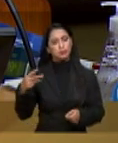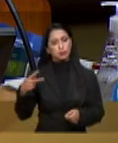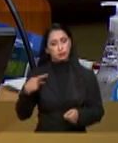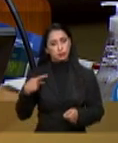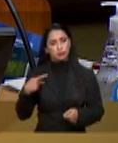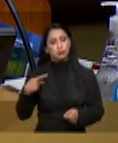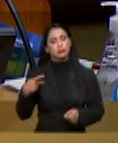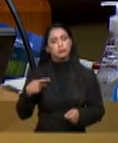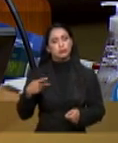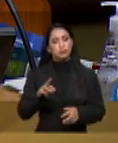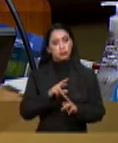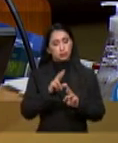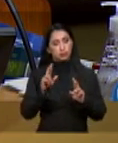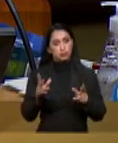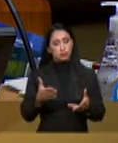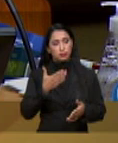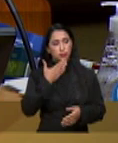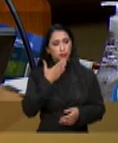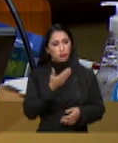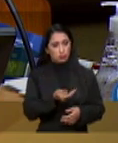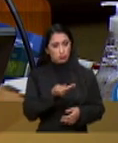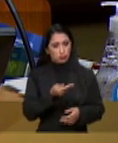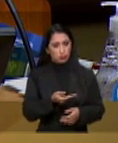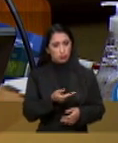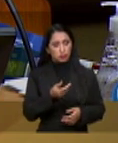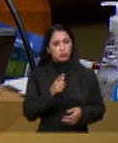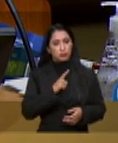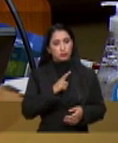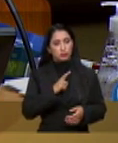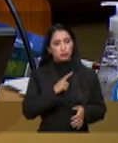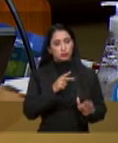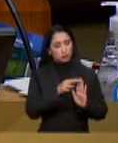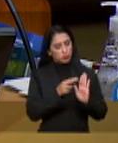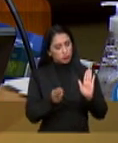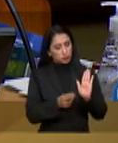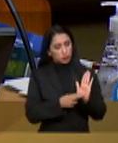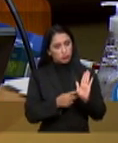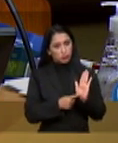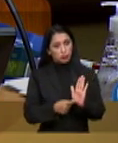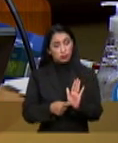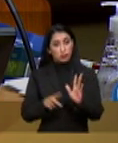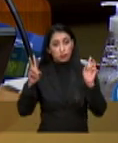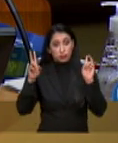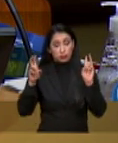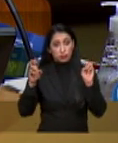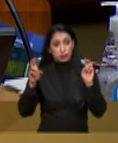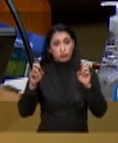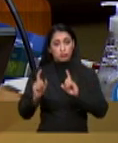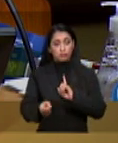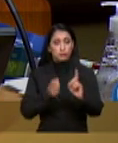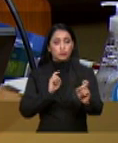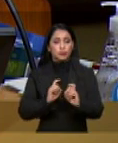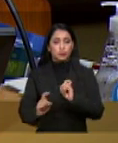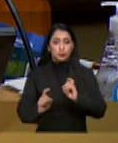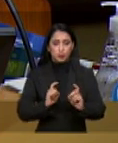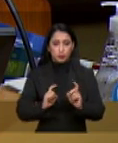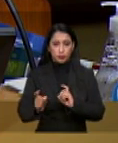do sustentado pelo requerente, constata-se que a norma impugnada dispõe sobre matéria